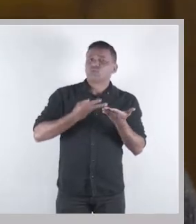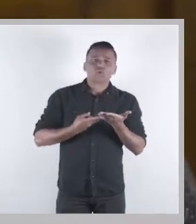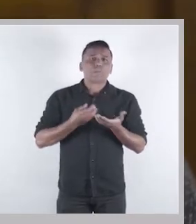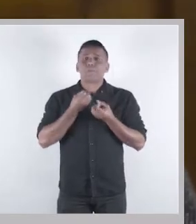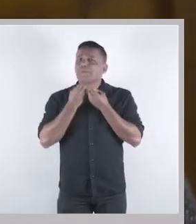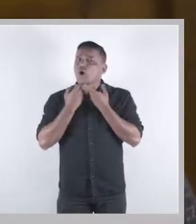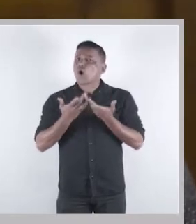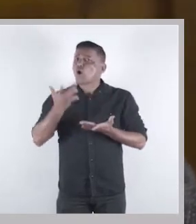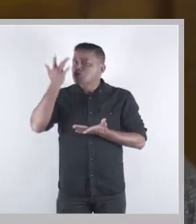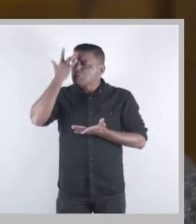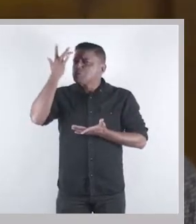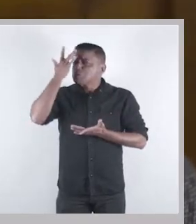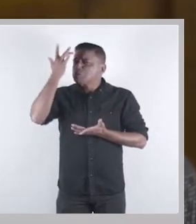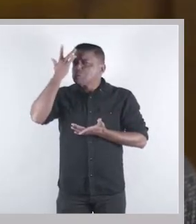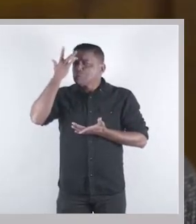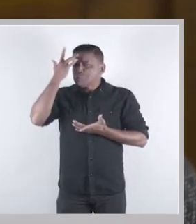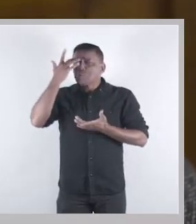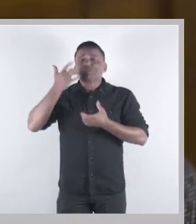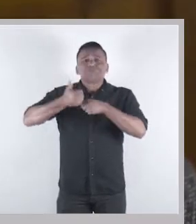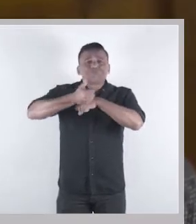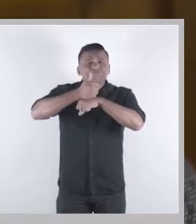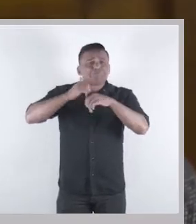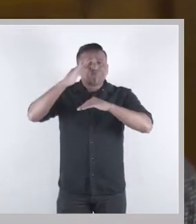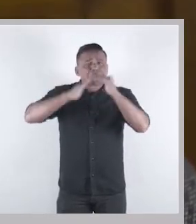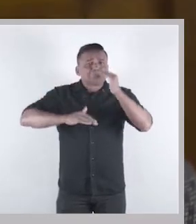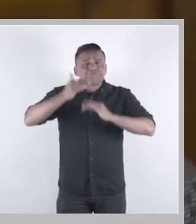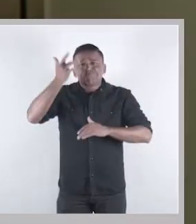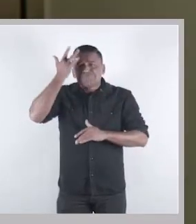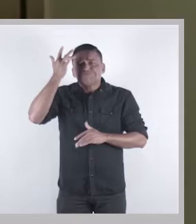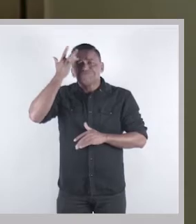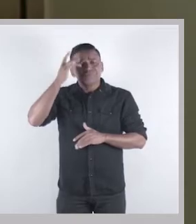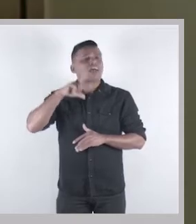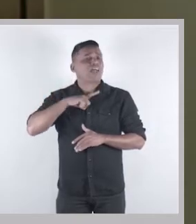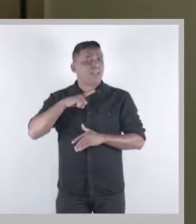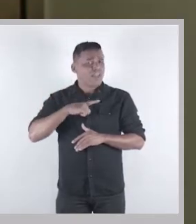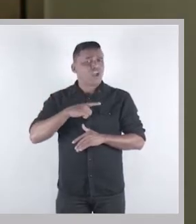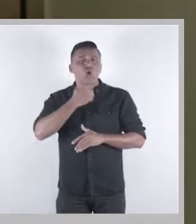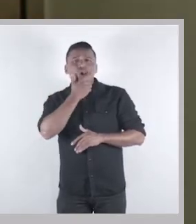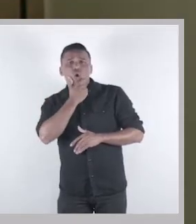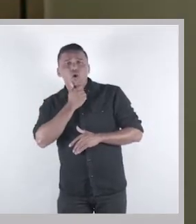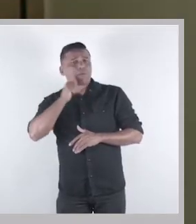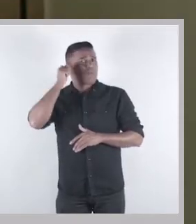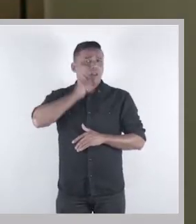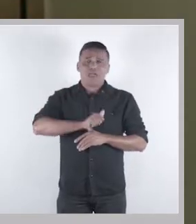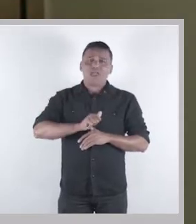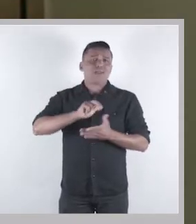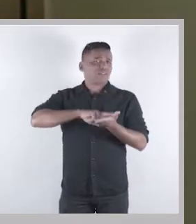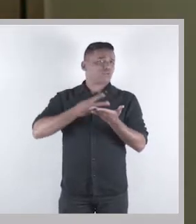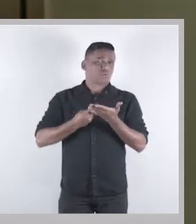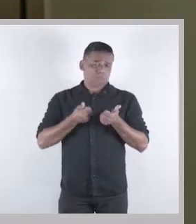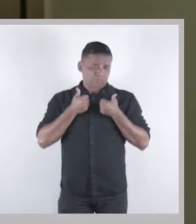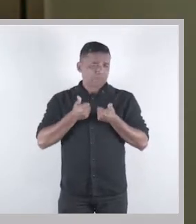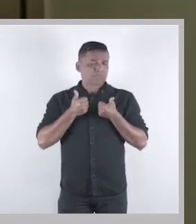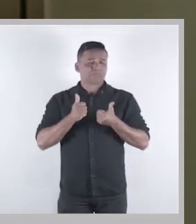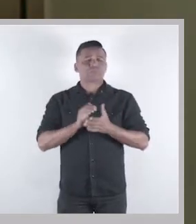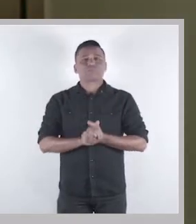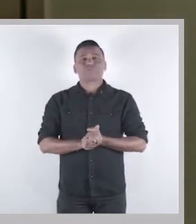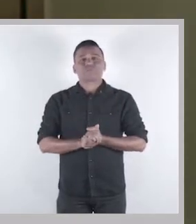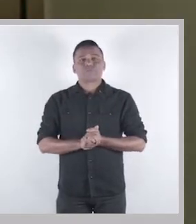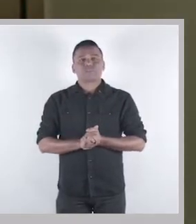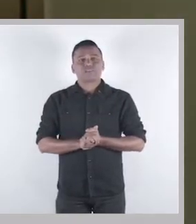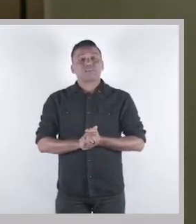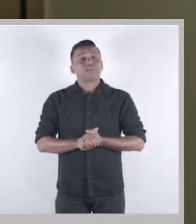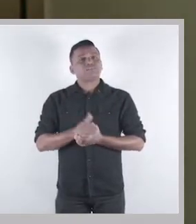tradutores e tradutores de poesia você tá falando da questão da língua né e a gente